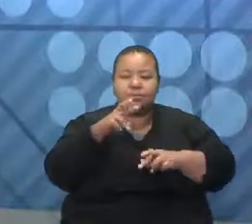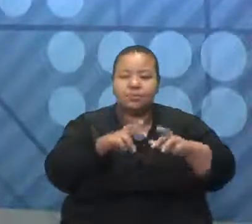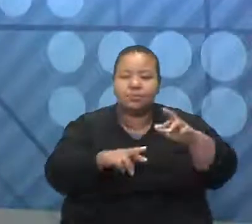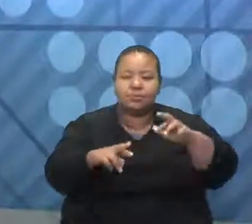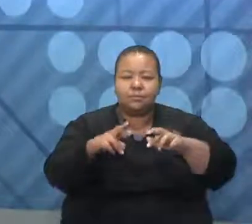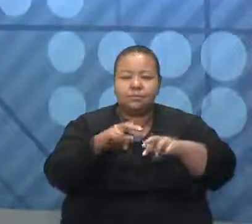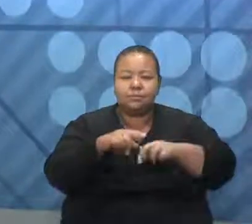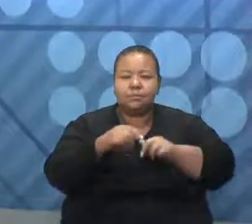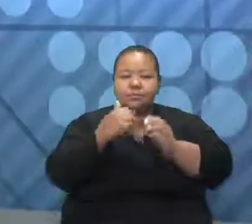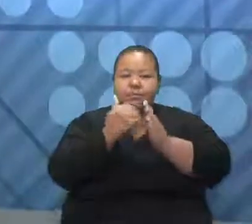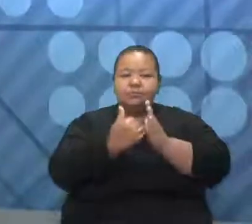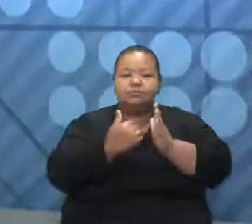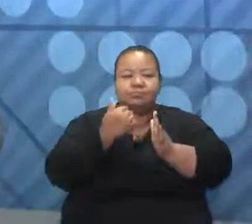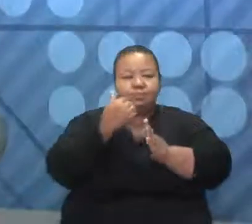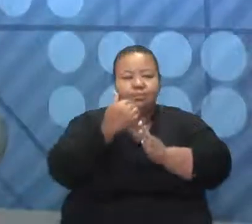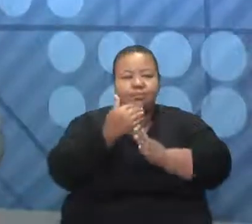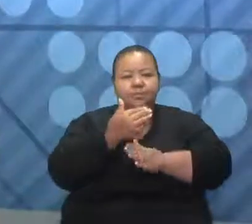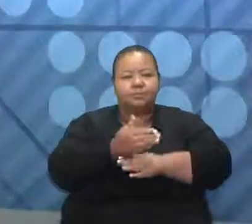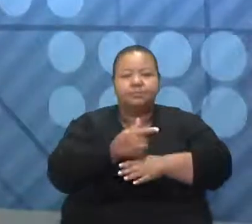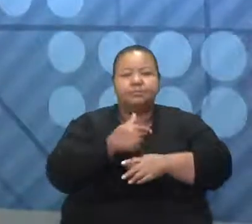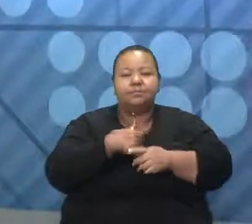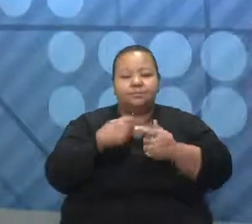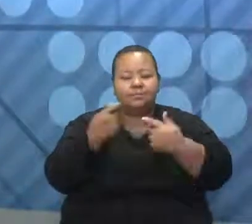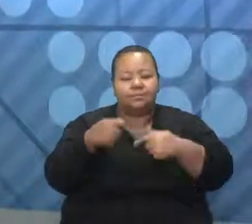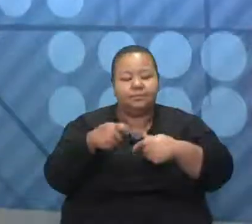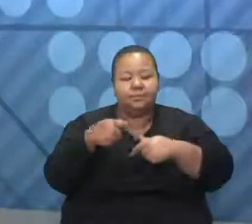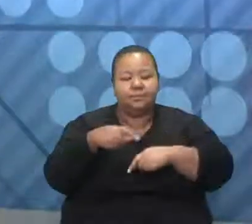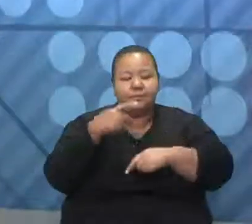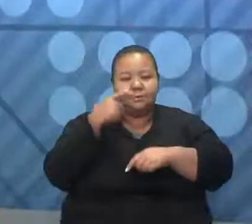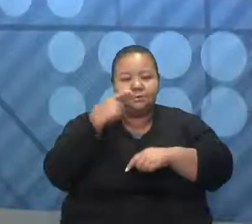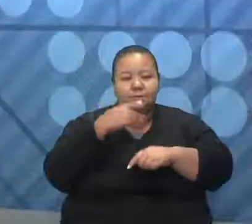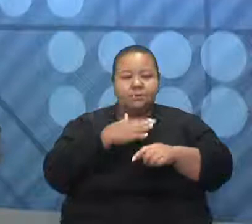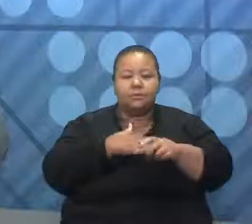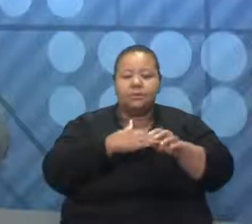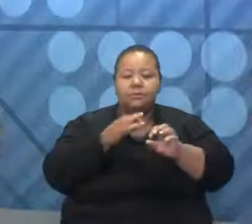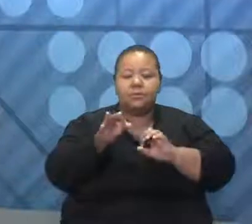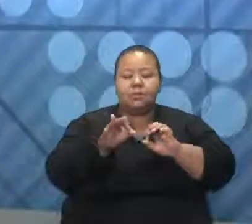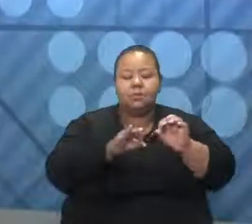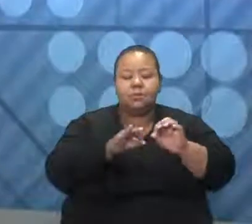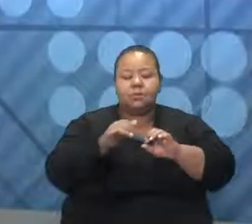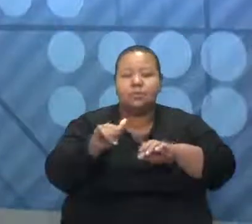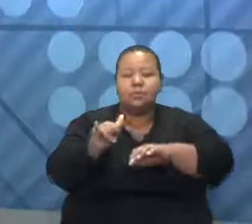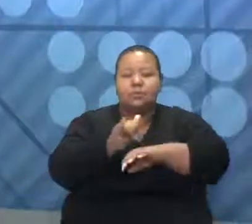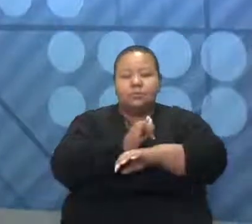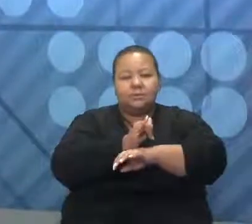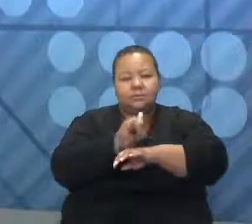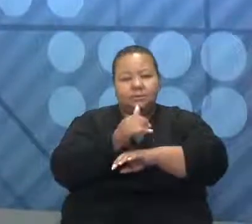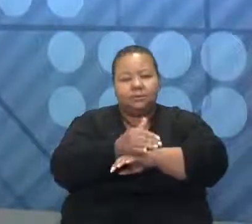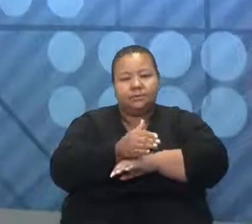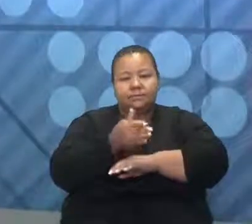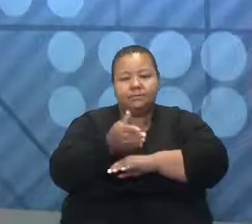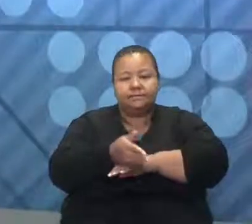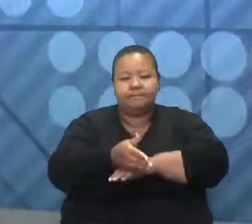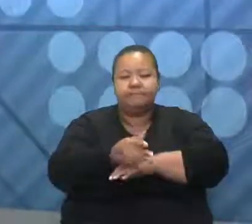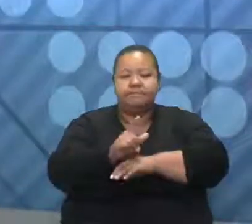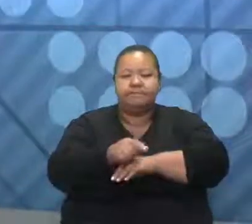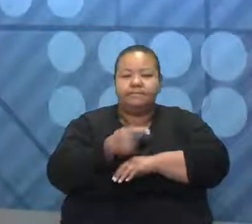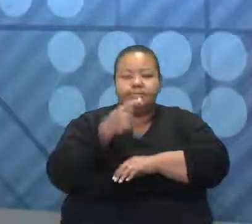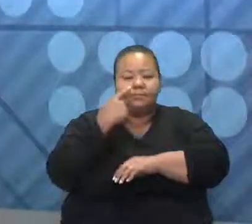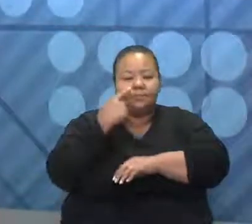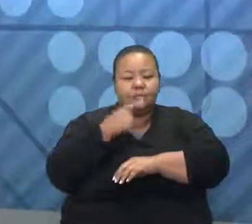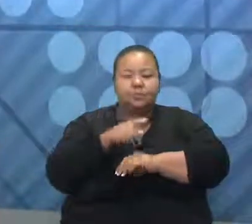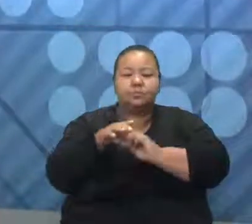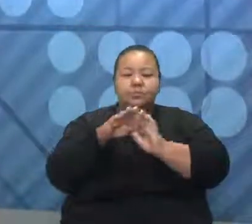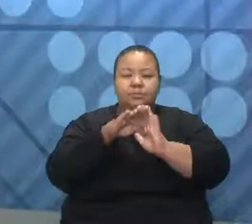estão muito além, eu tenho que rever todo o meu plano estratégico, eu tenho que rever todo o meu plano de ação aqui. Então, se eu revejo o meu